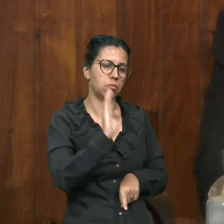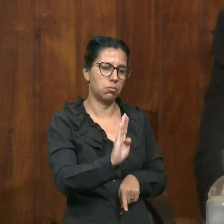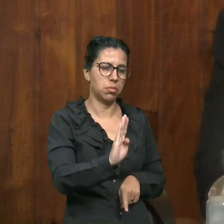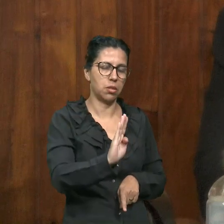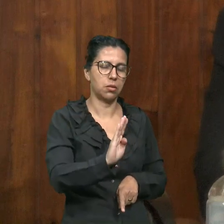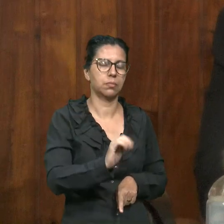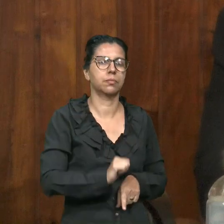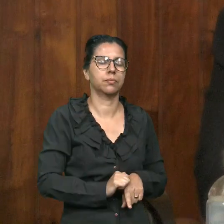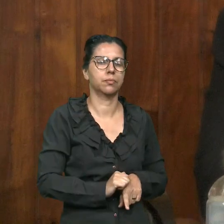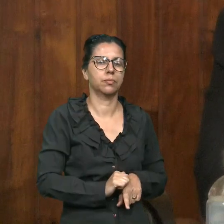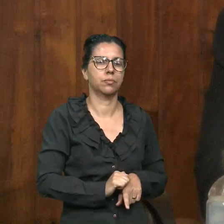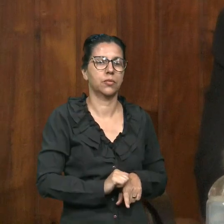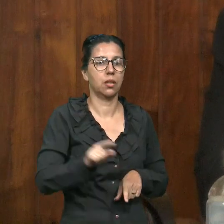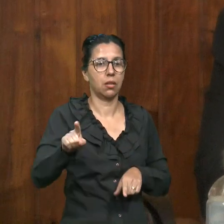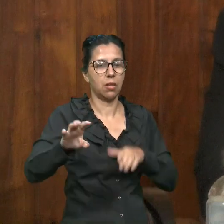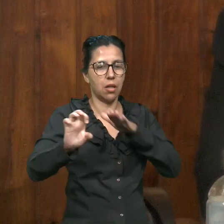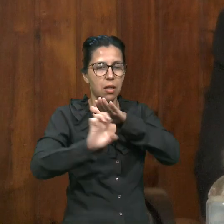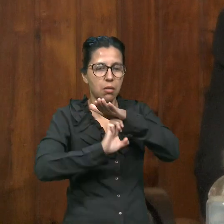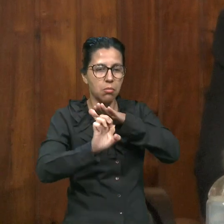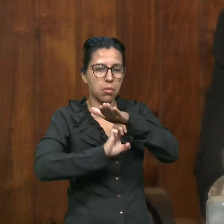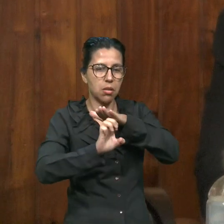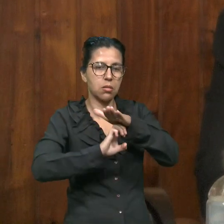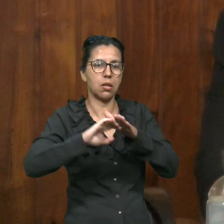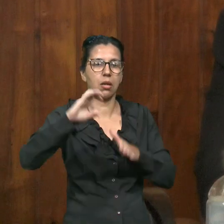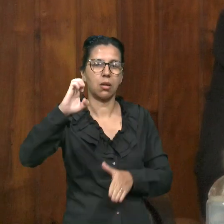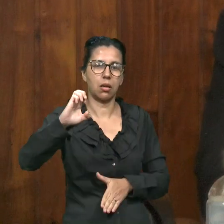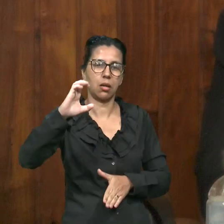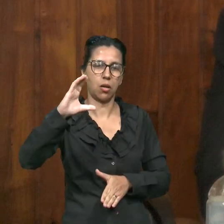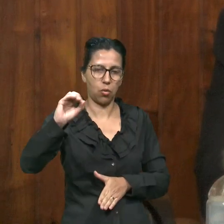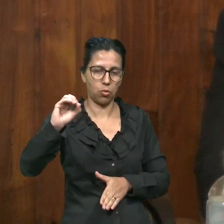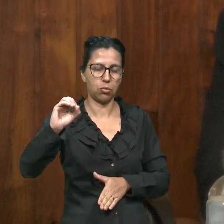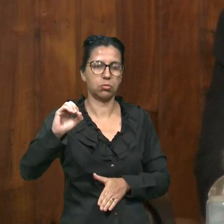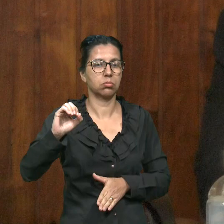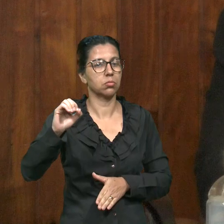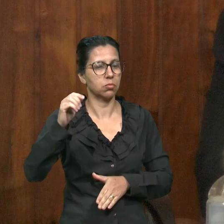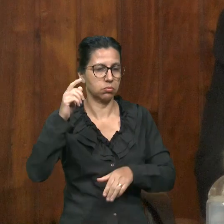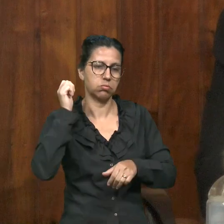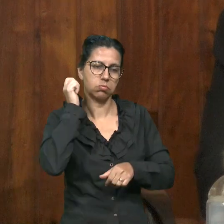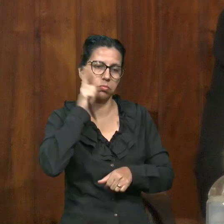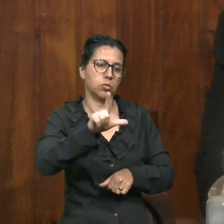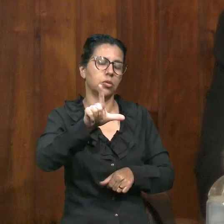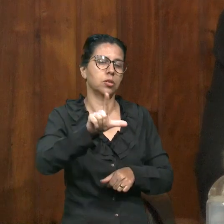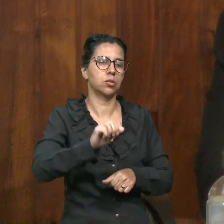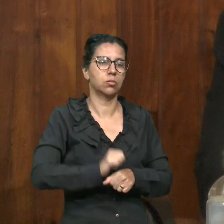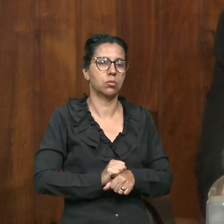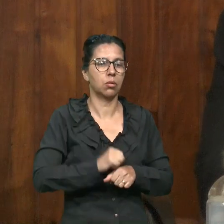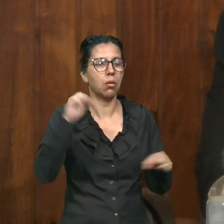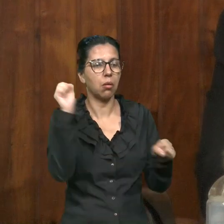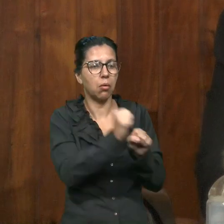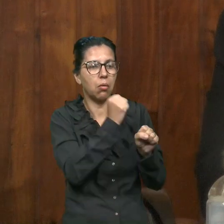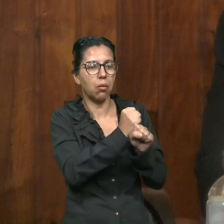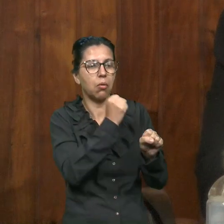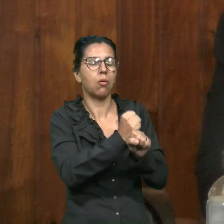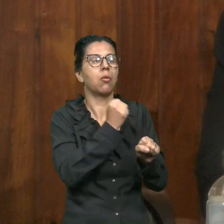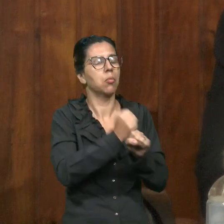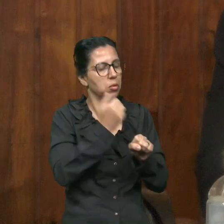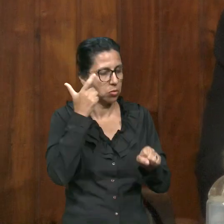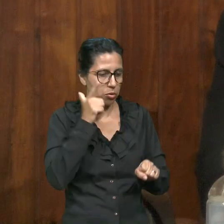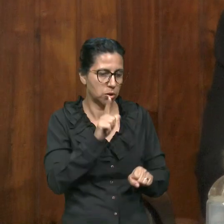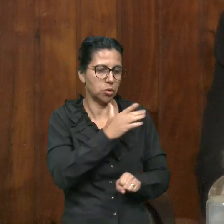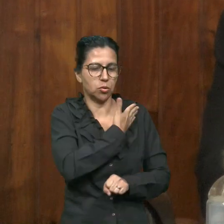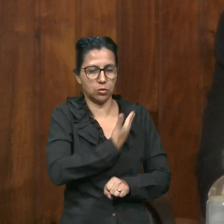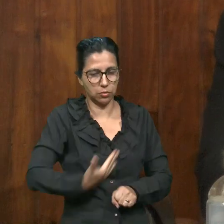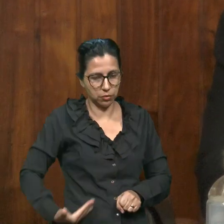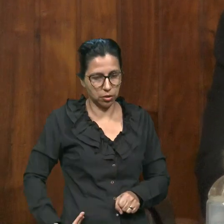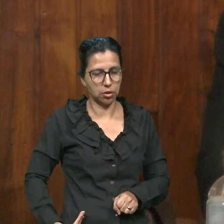tendo como vencedora a empresa Ecoforte Engenharia Limitada. A verba para a execução das obras foi adquirida junto ao governo estadual